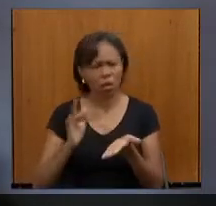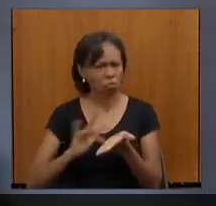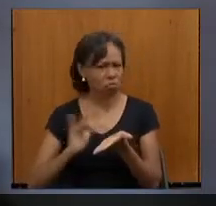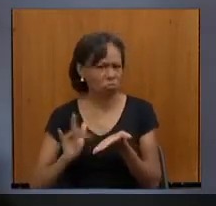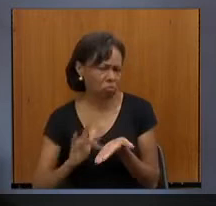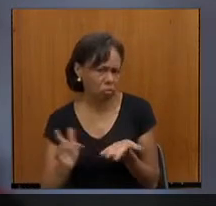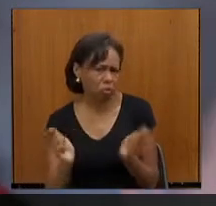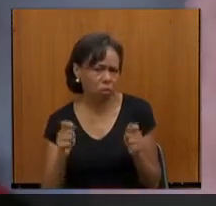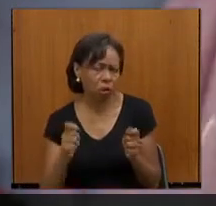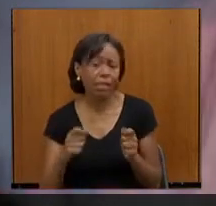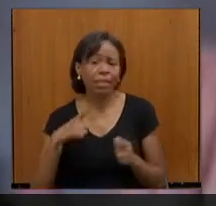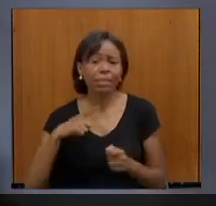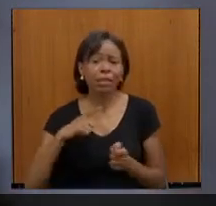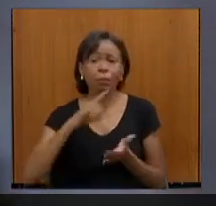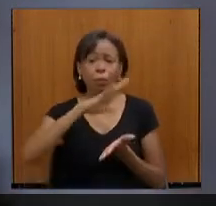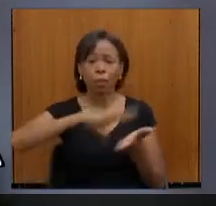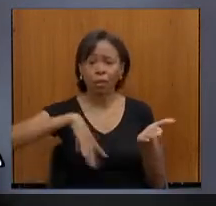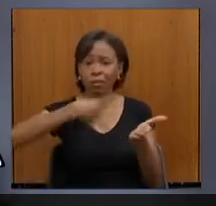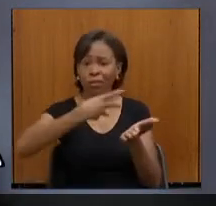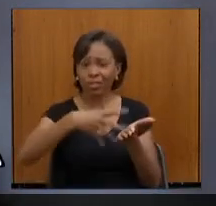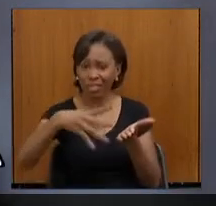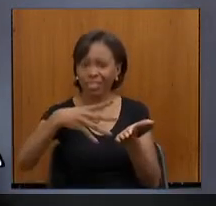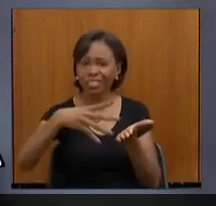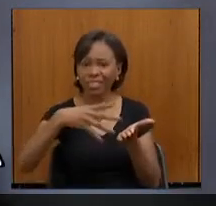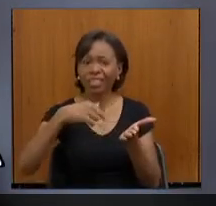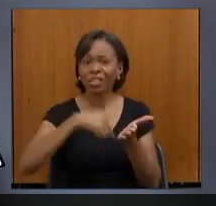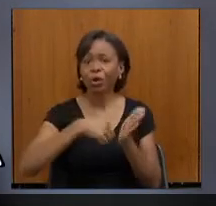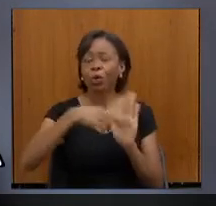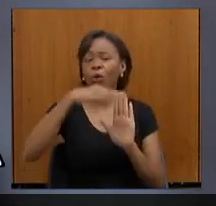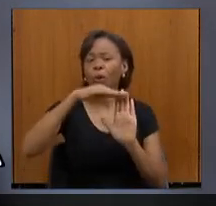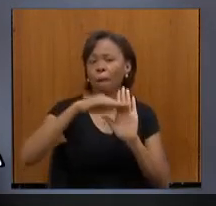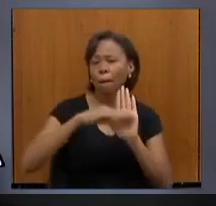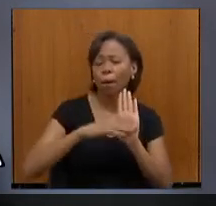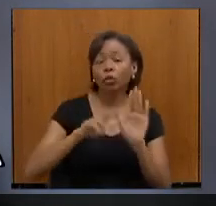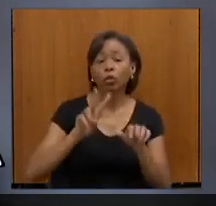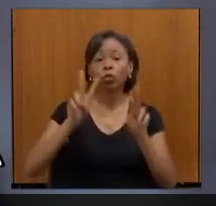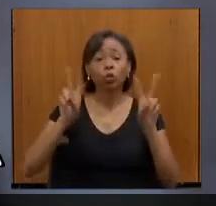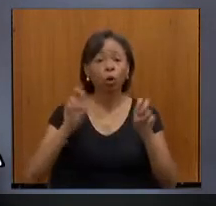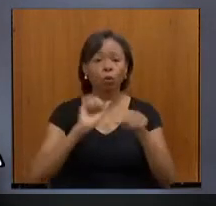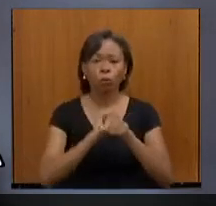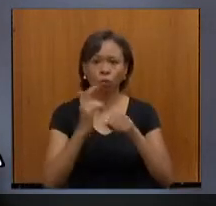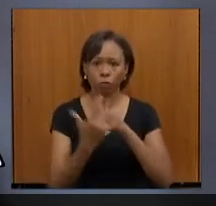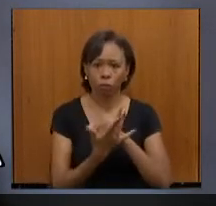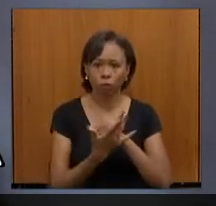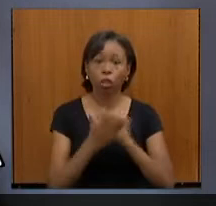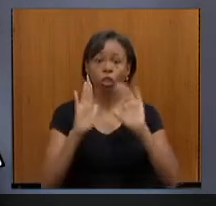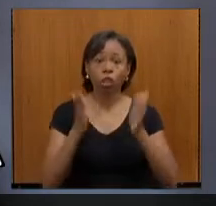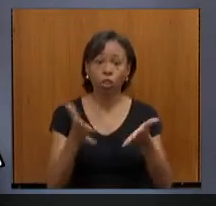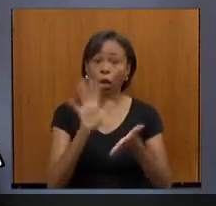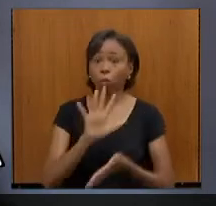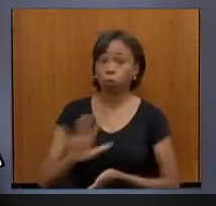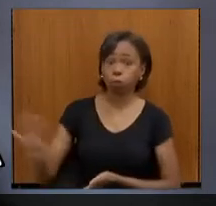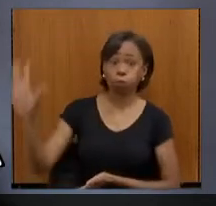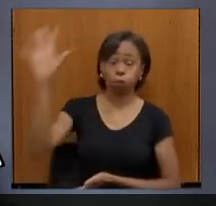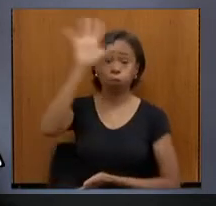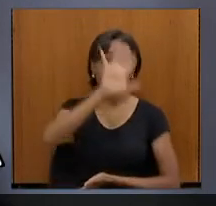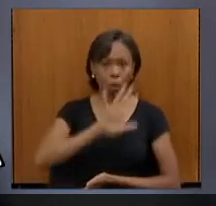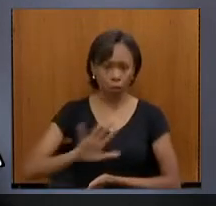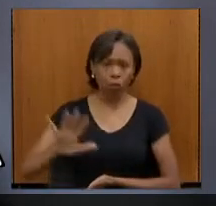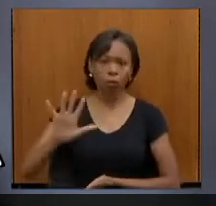uma planilha, um formulário específico para a Covid. A gente implementou ele em toda a região e